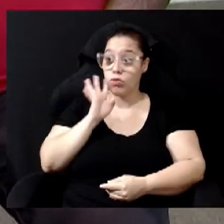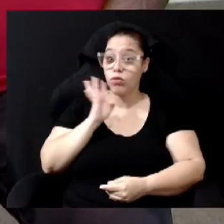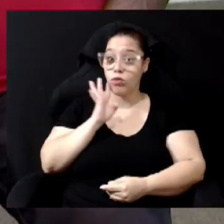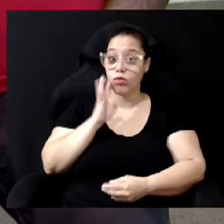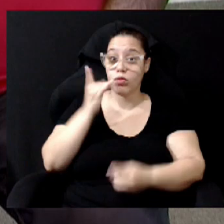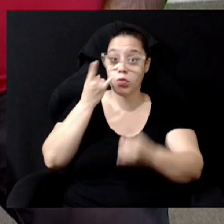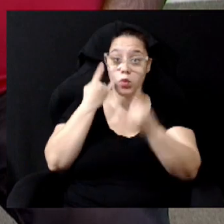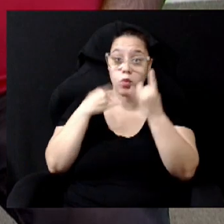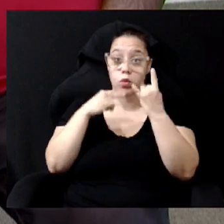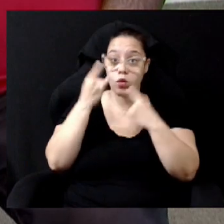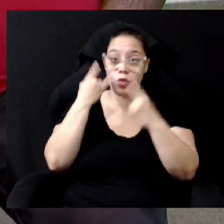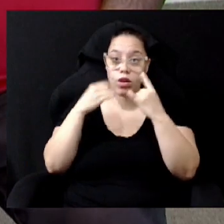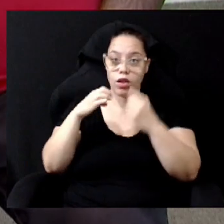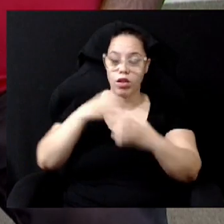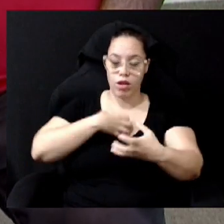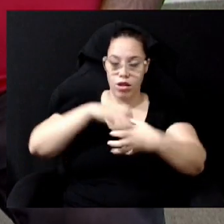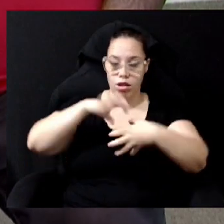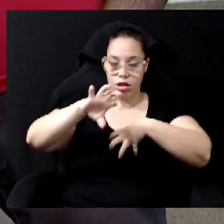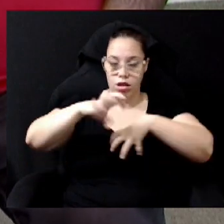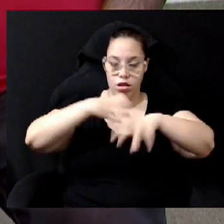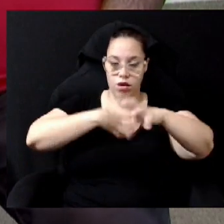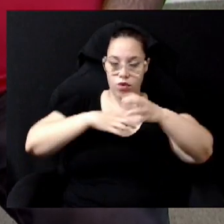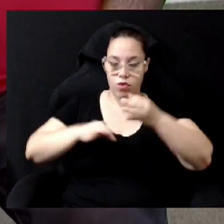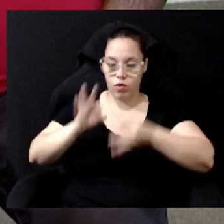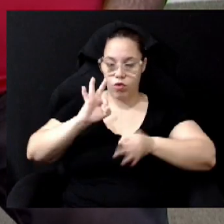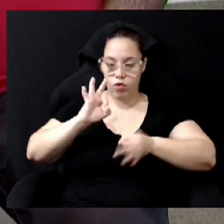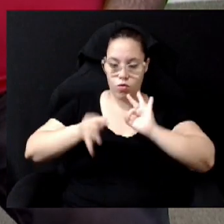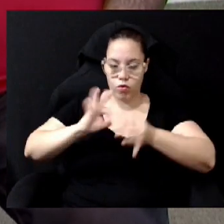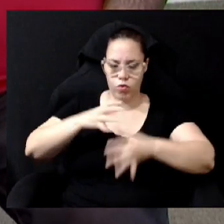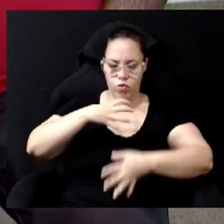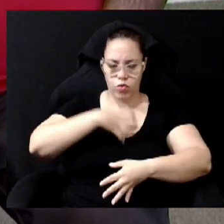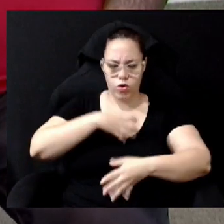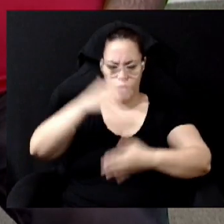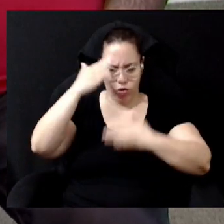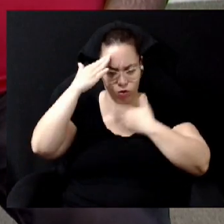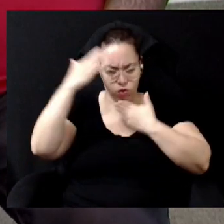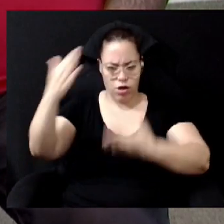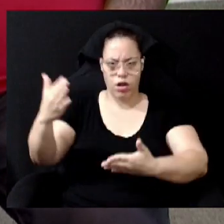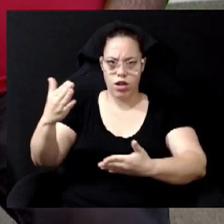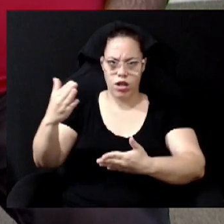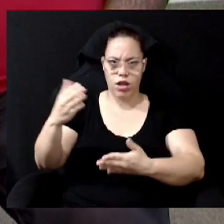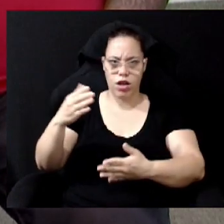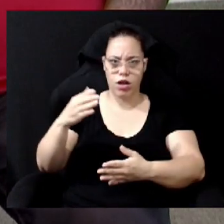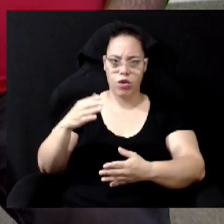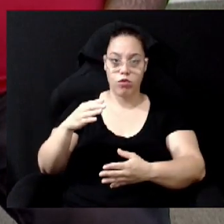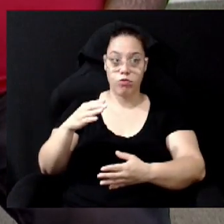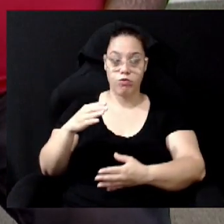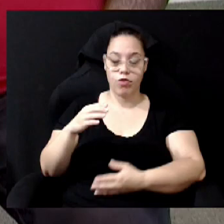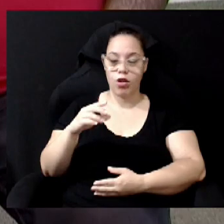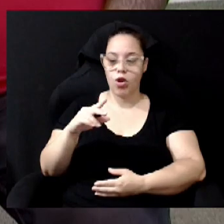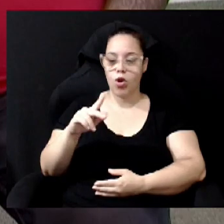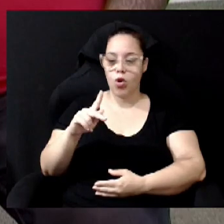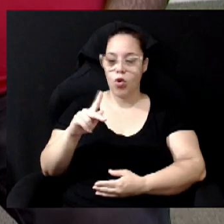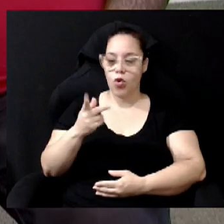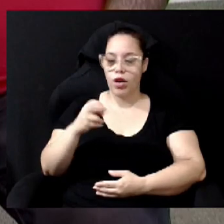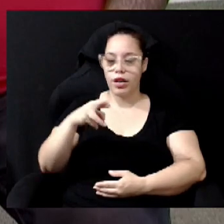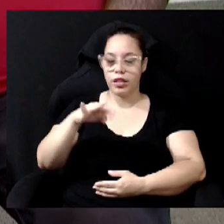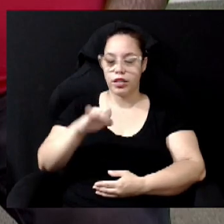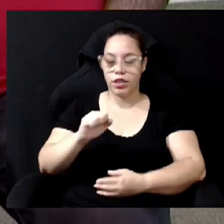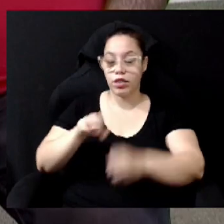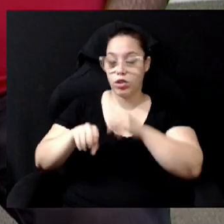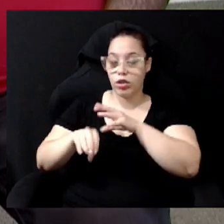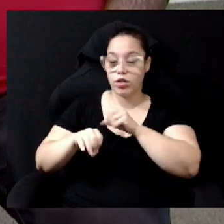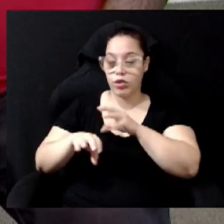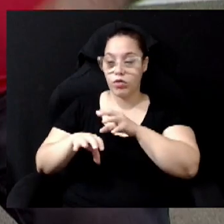ó, empatia, justiça, senso de justiça, gratidão, honestidade, educação, ética, lealdade.